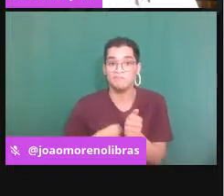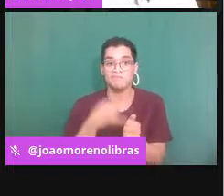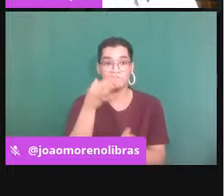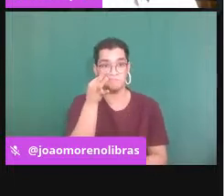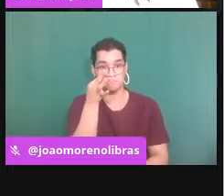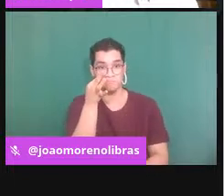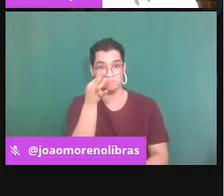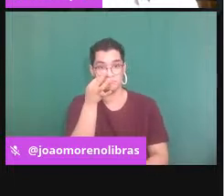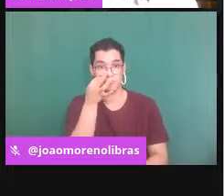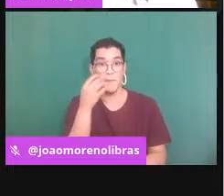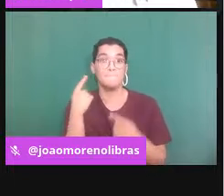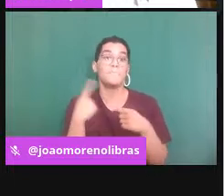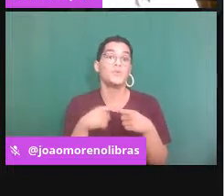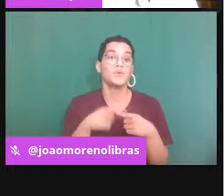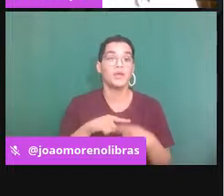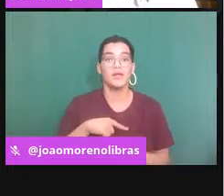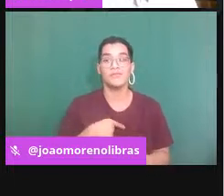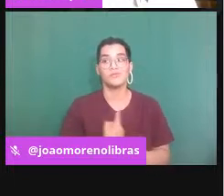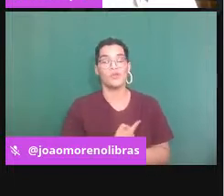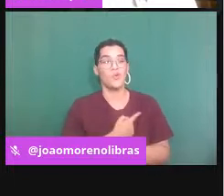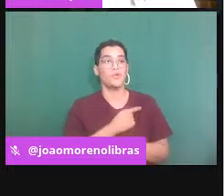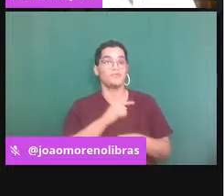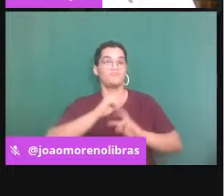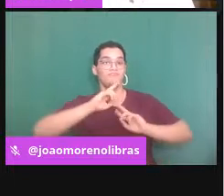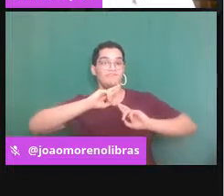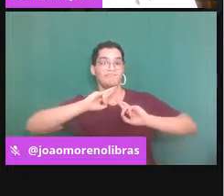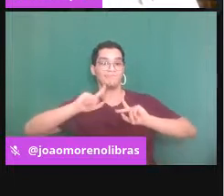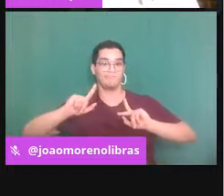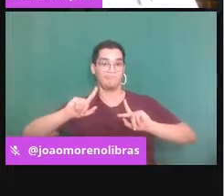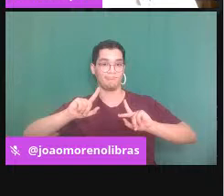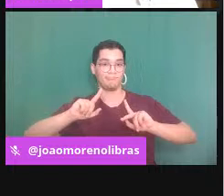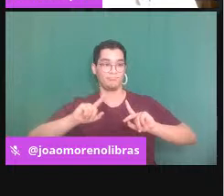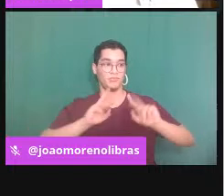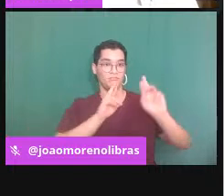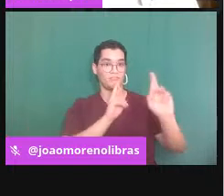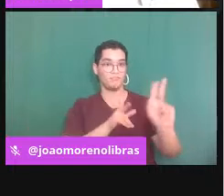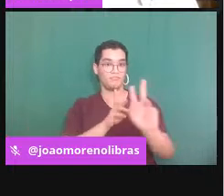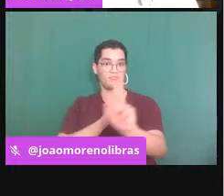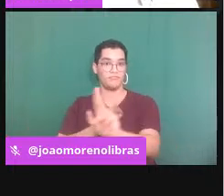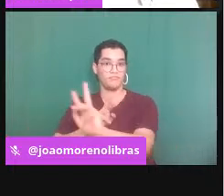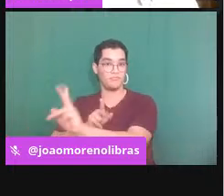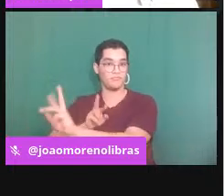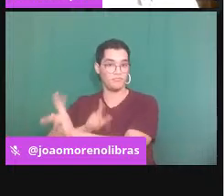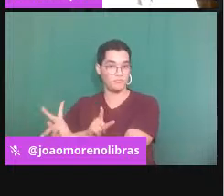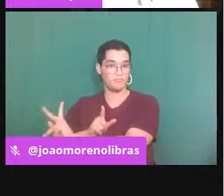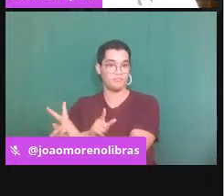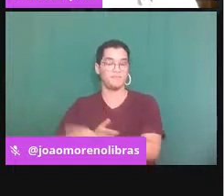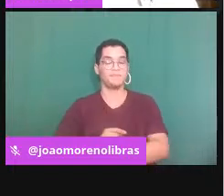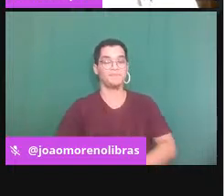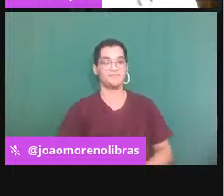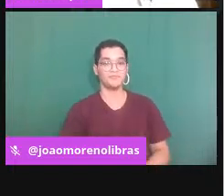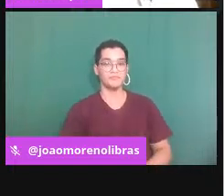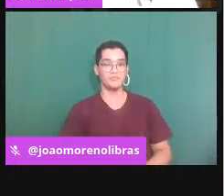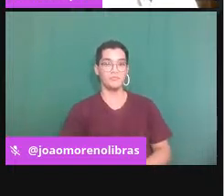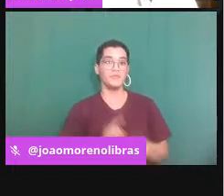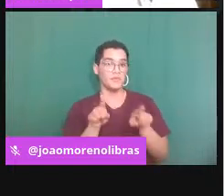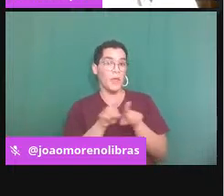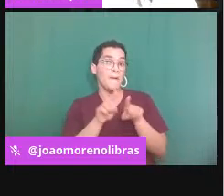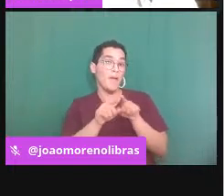as relações intertextuais e interdiscursivas. E também da Cabral, a questão do texto como um